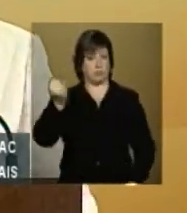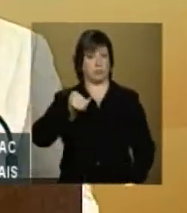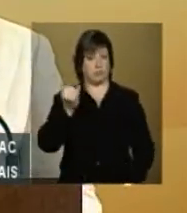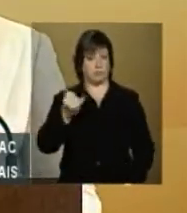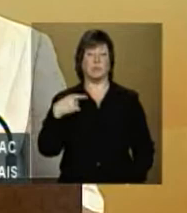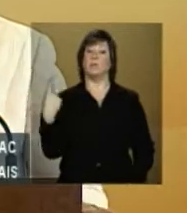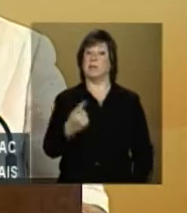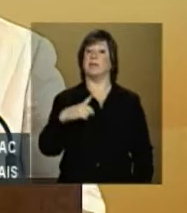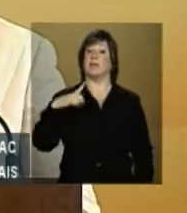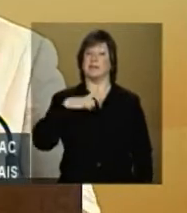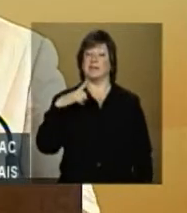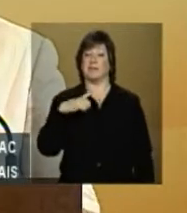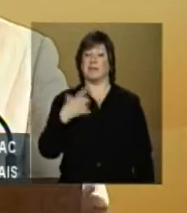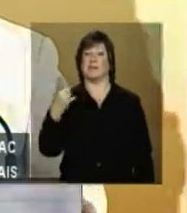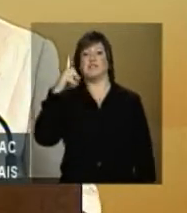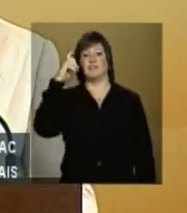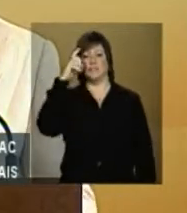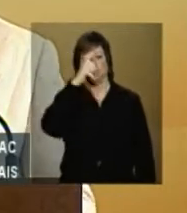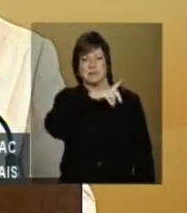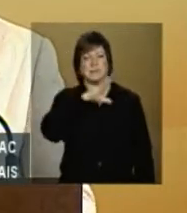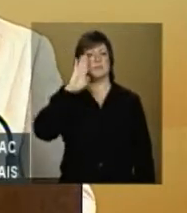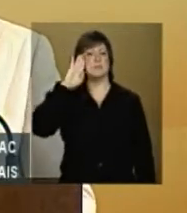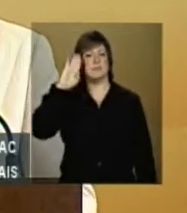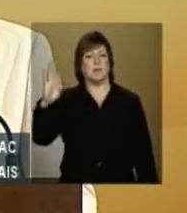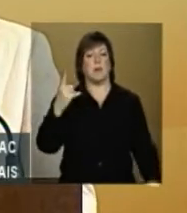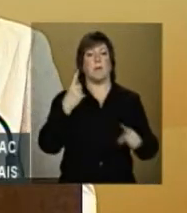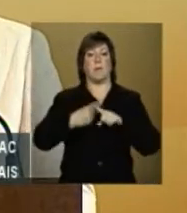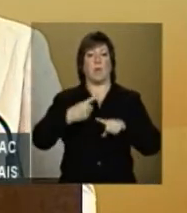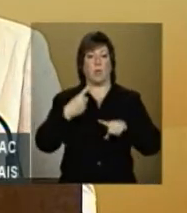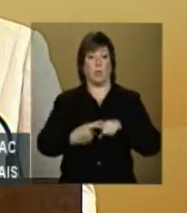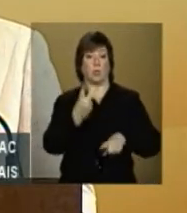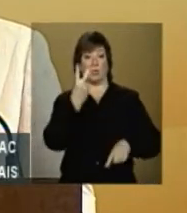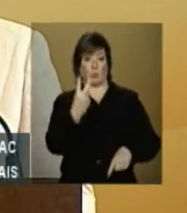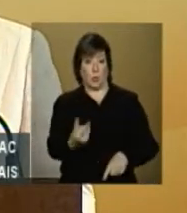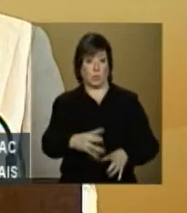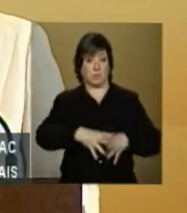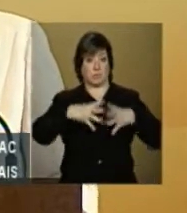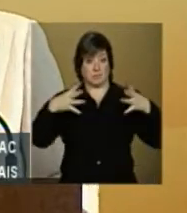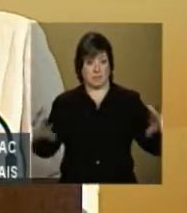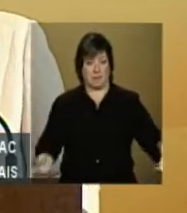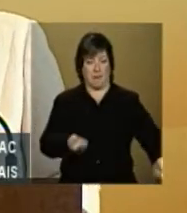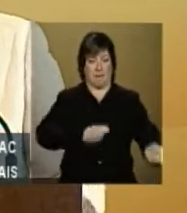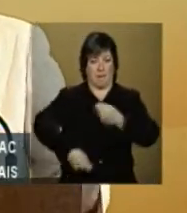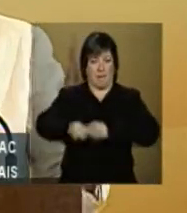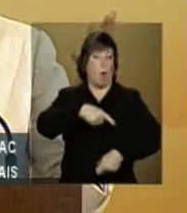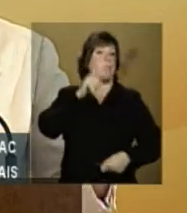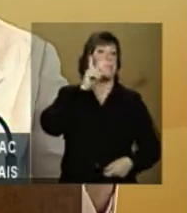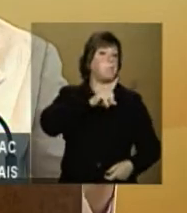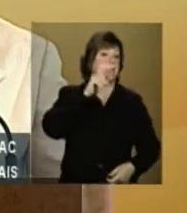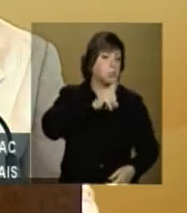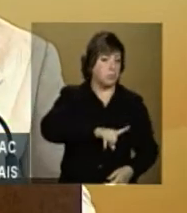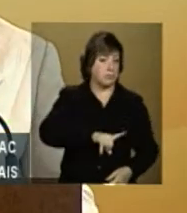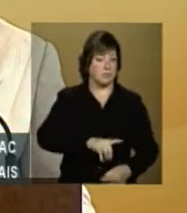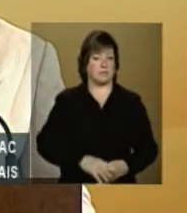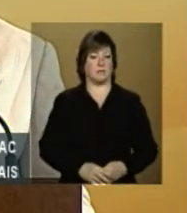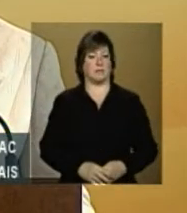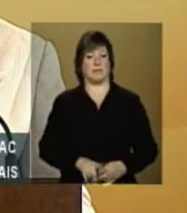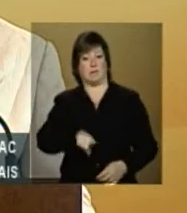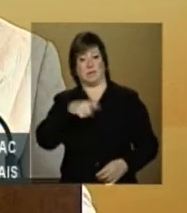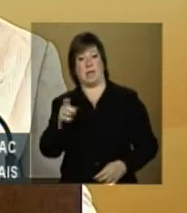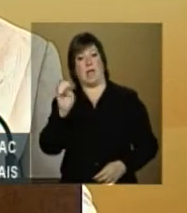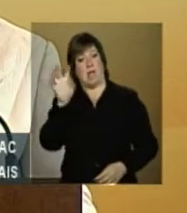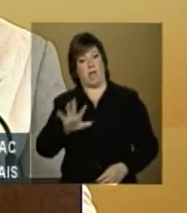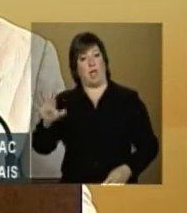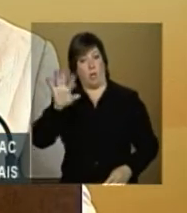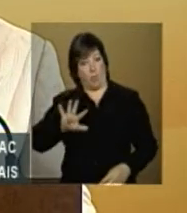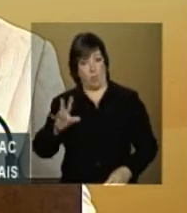têm tido dificuldades, principalmente porque os dois grandes mercados, Estados Unidos e